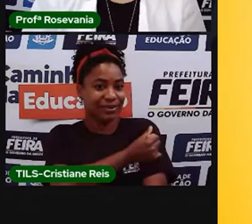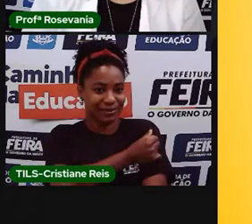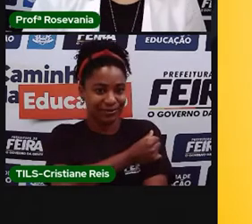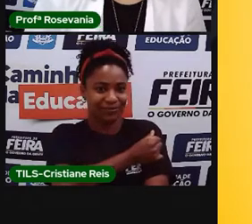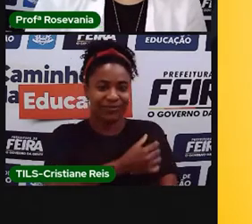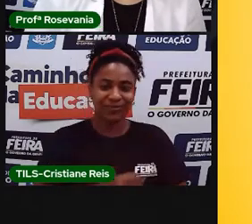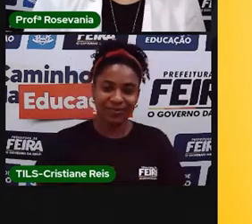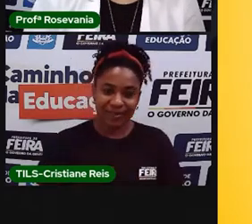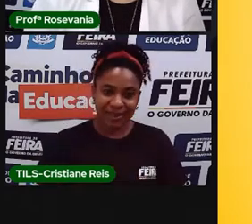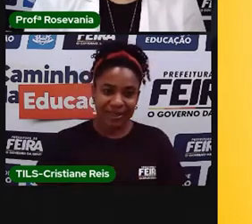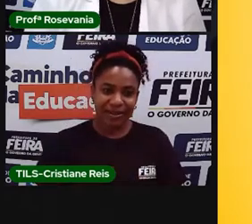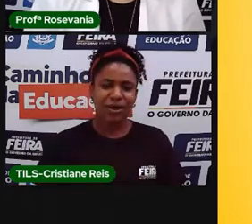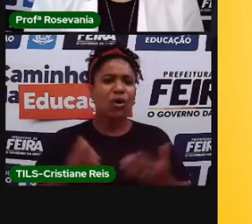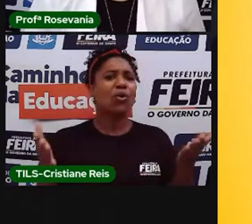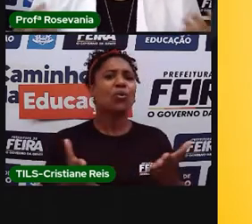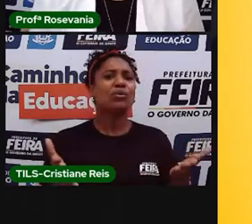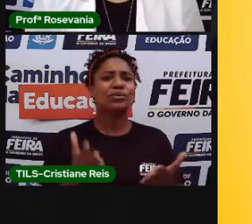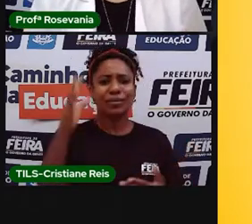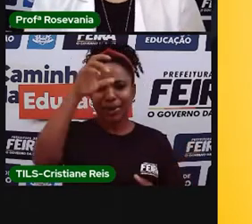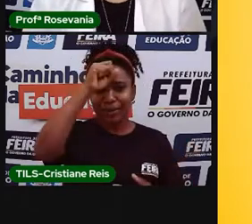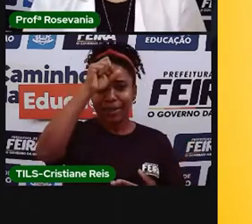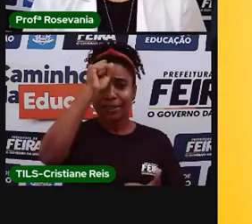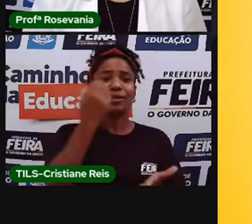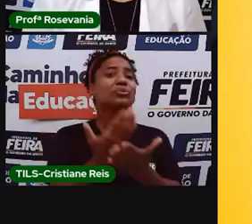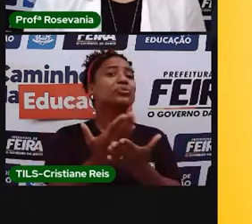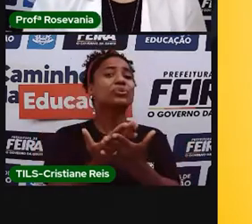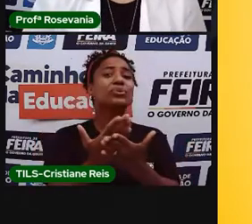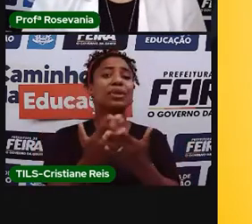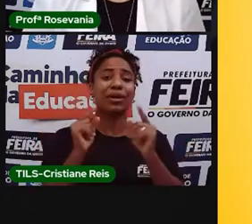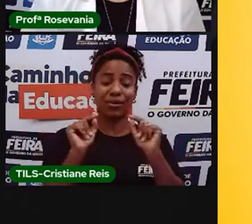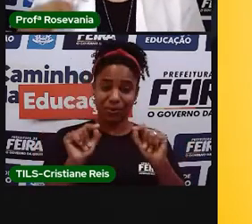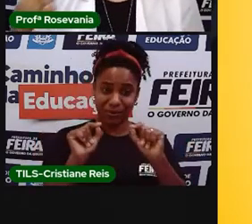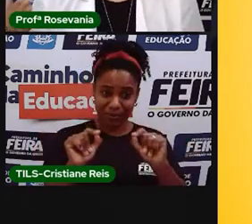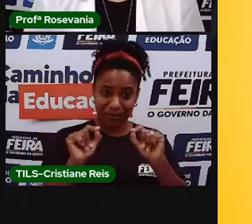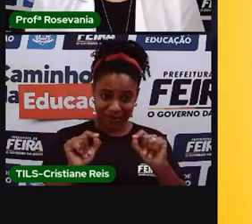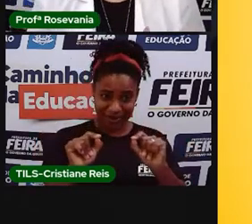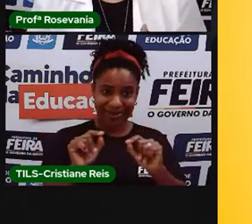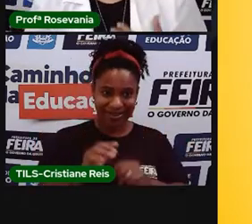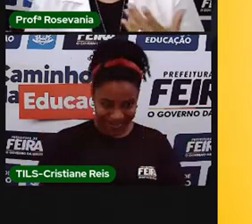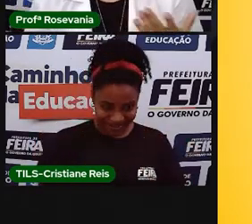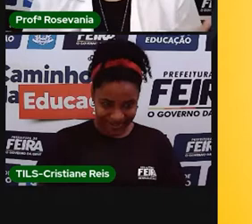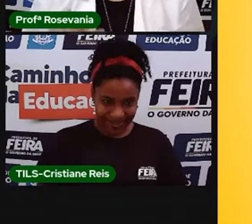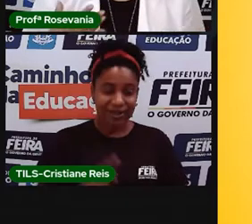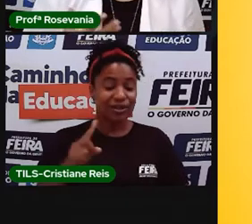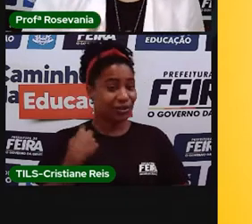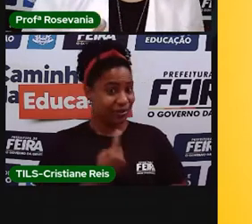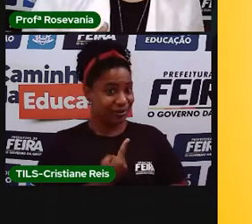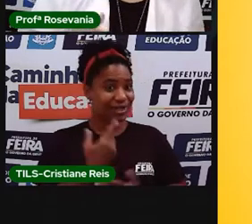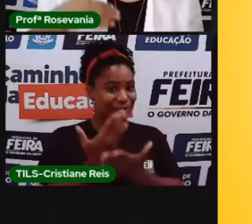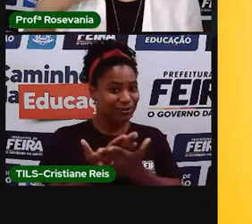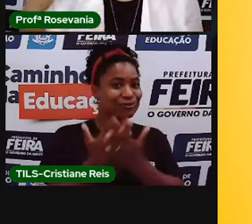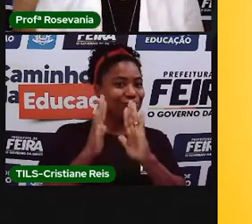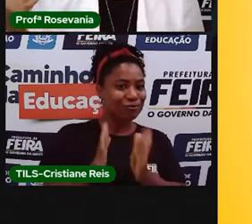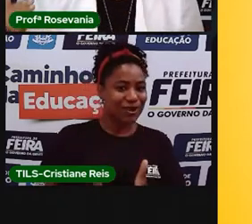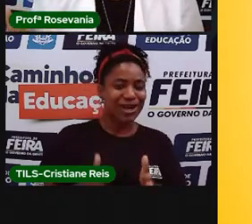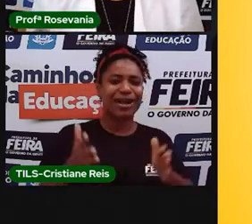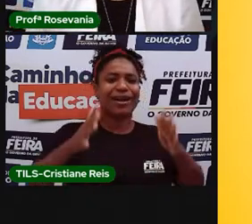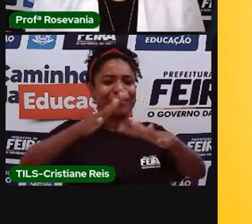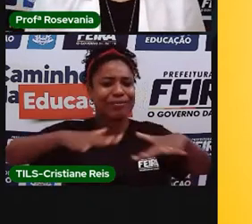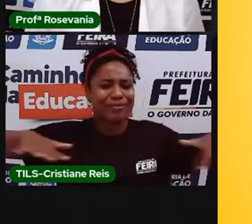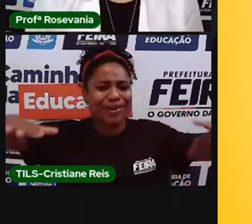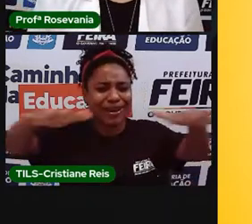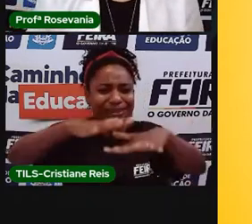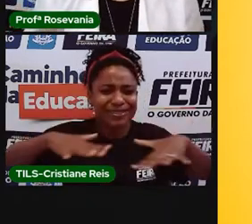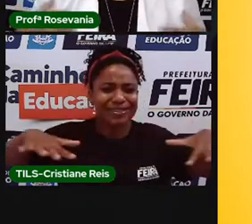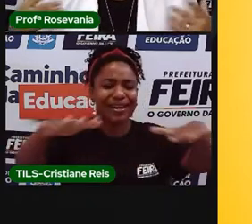Bom, o que será que eu vou estudar hoje? Nós já estudamos em outros momentos, né, o conceito de paisagem, o conceito de lugar, o